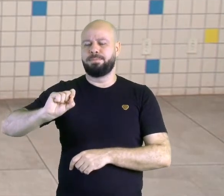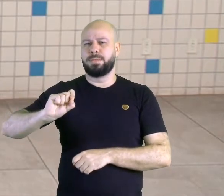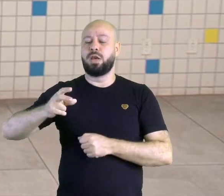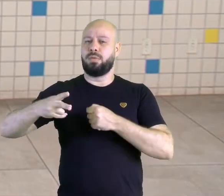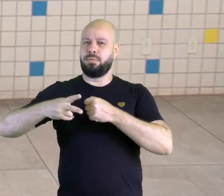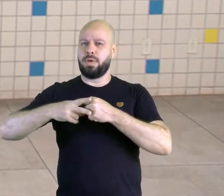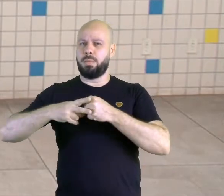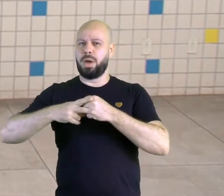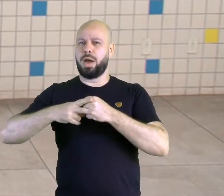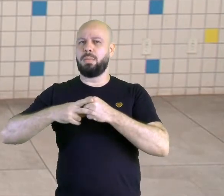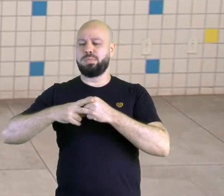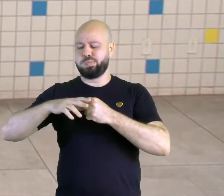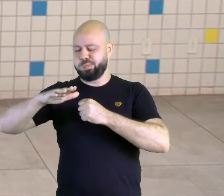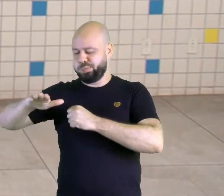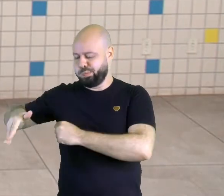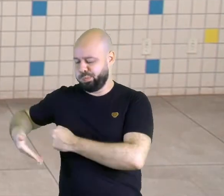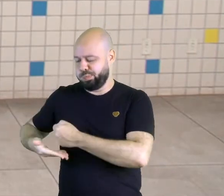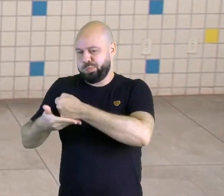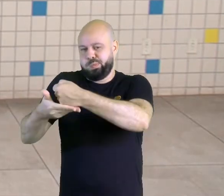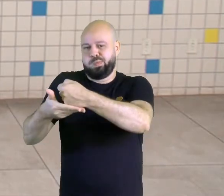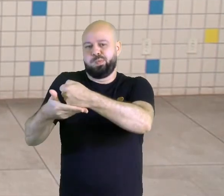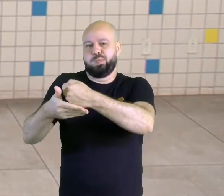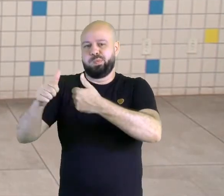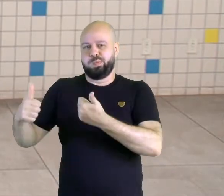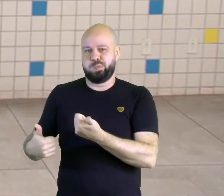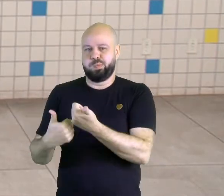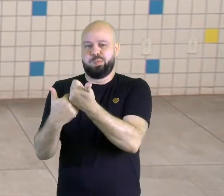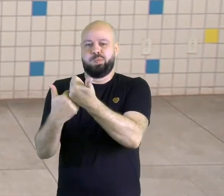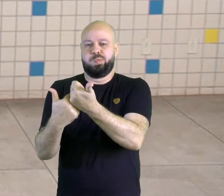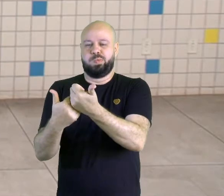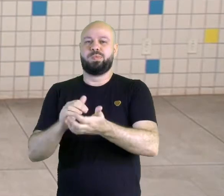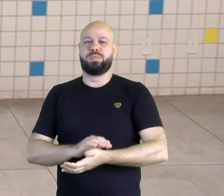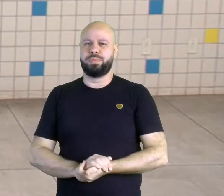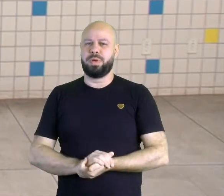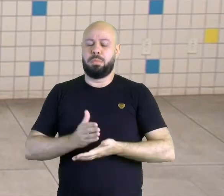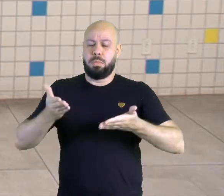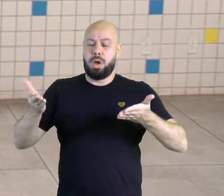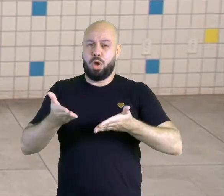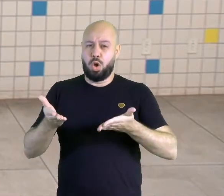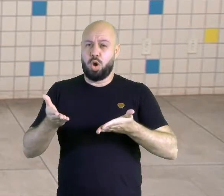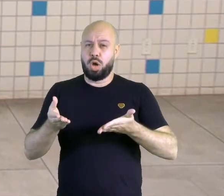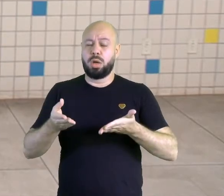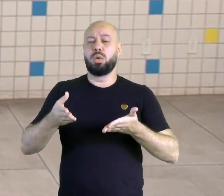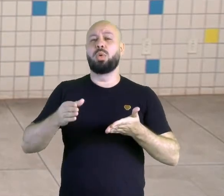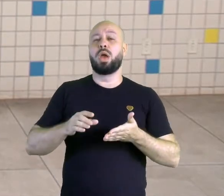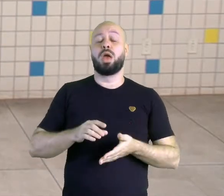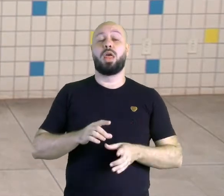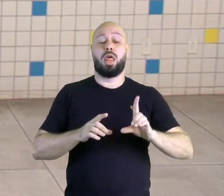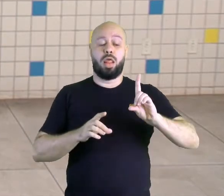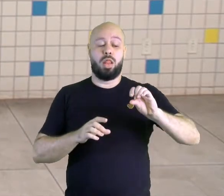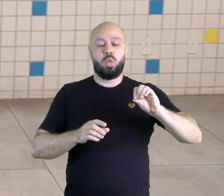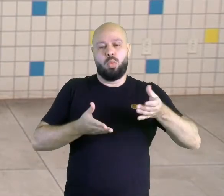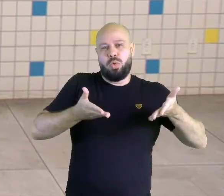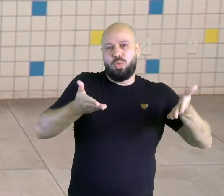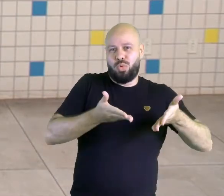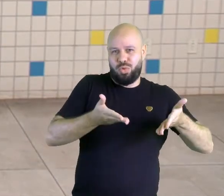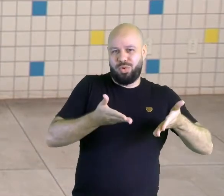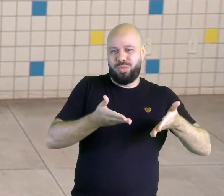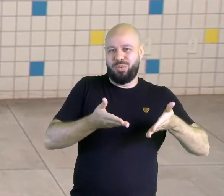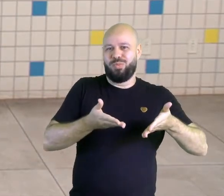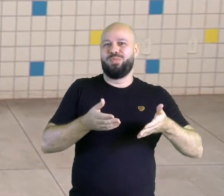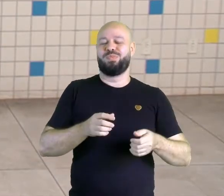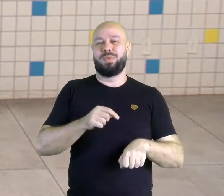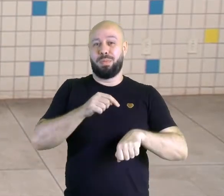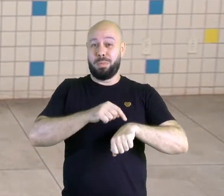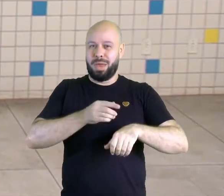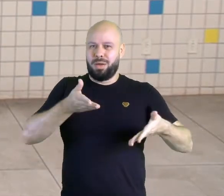verbos auxiliares, que no caso do verbo auxiliar no tempo presente é o verbo do, to do, né? Então, no caso, para o verbo to